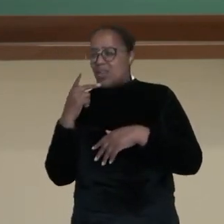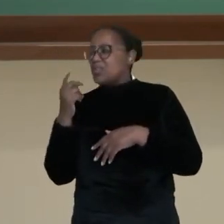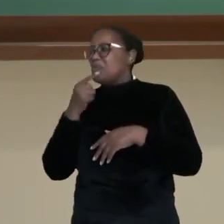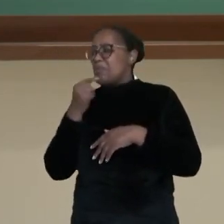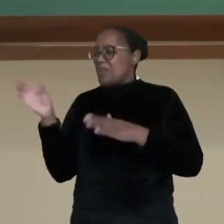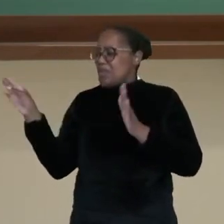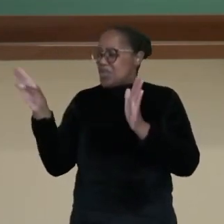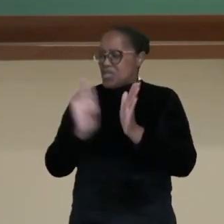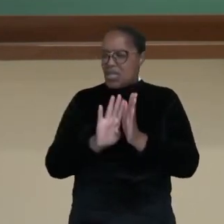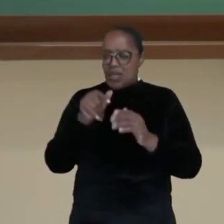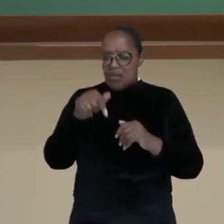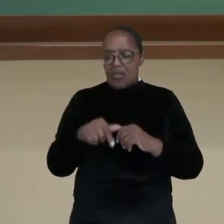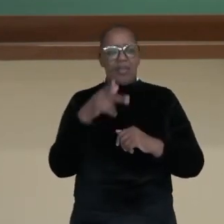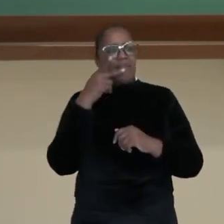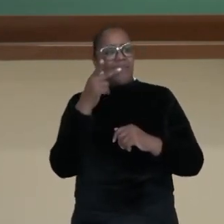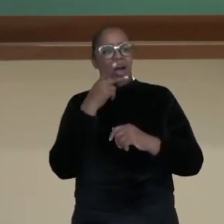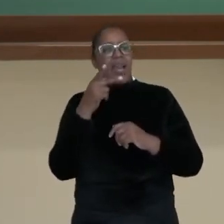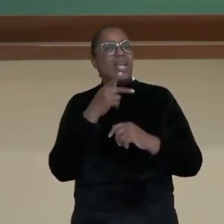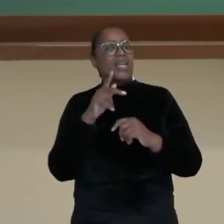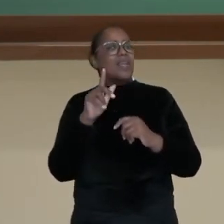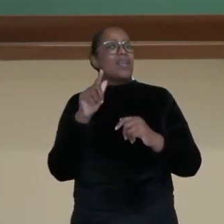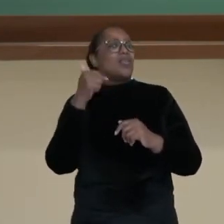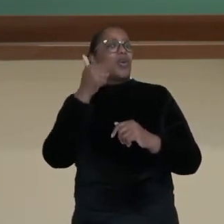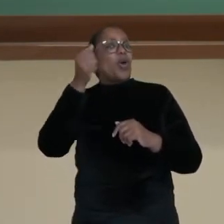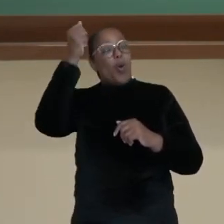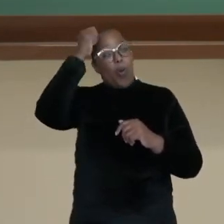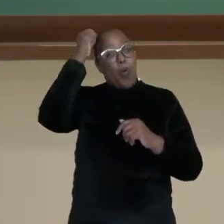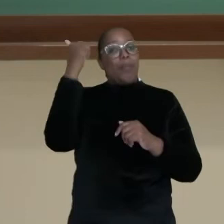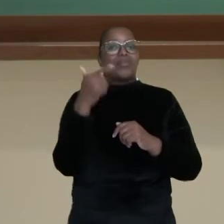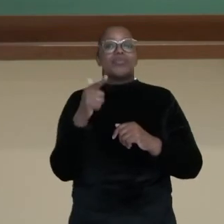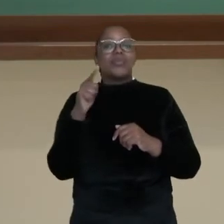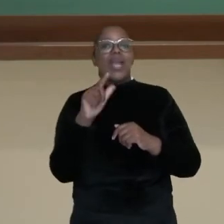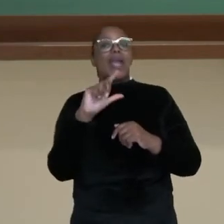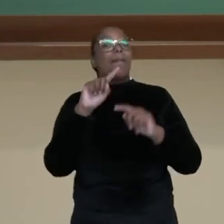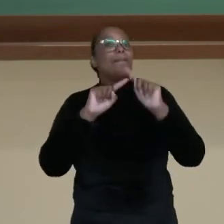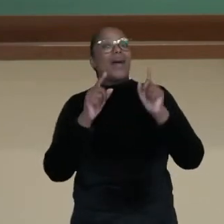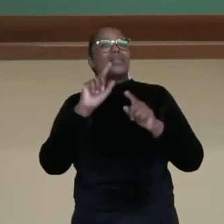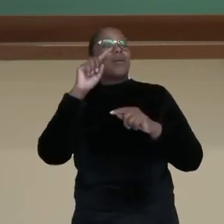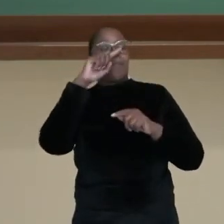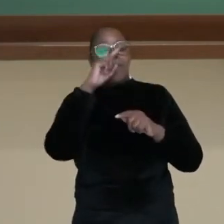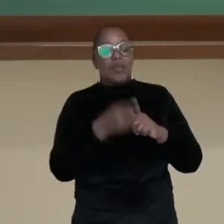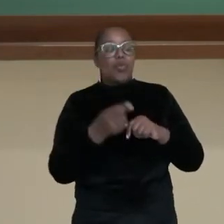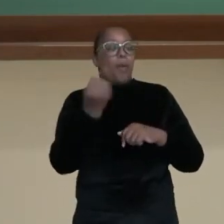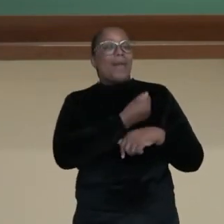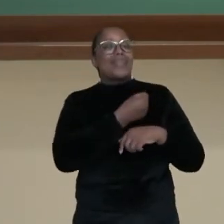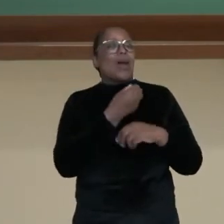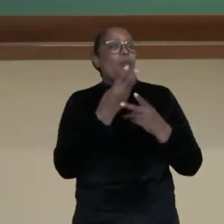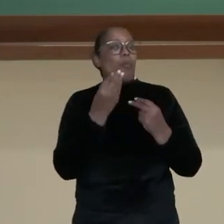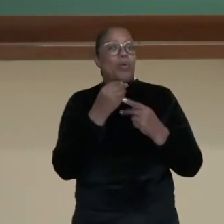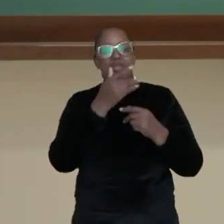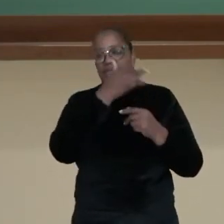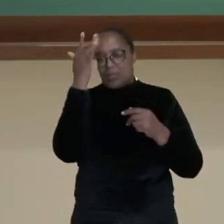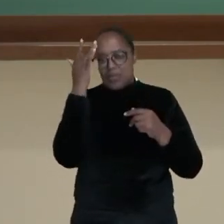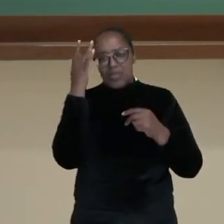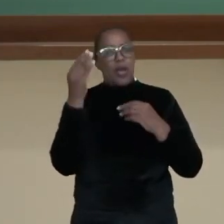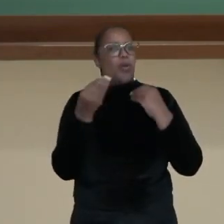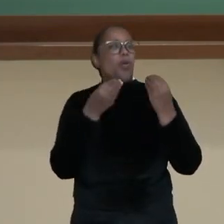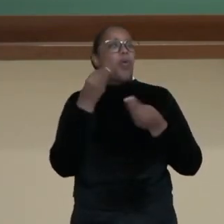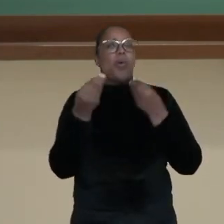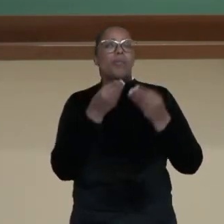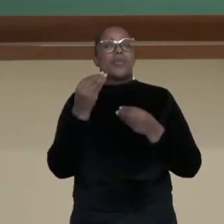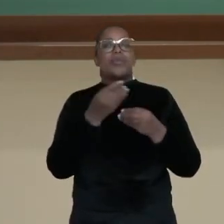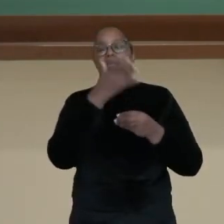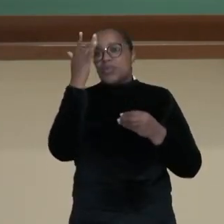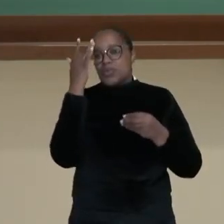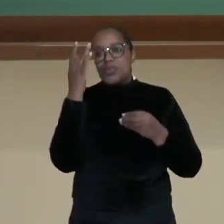é responsável sim, né, pela eliminação de milhares de pessoas. E daí ela começou a pensar como que alguém tão comum pode